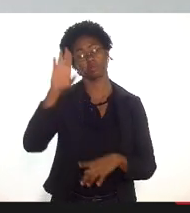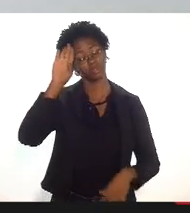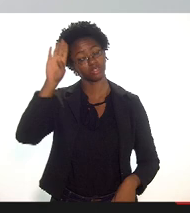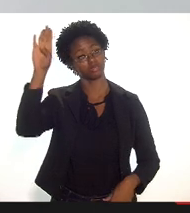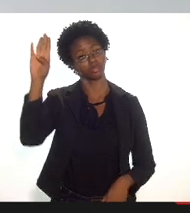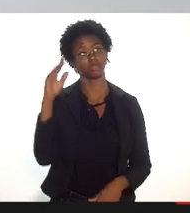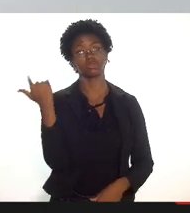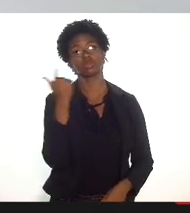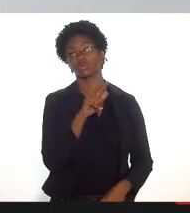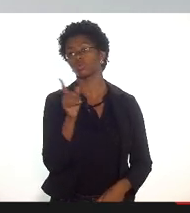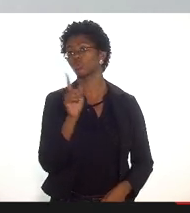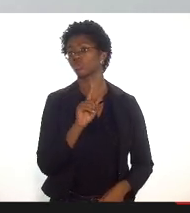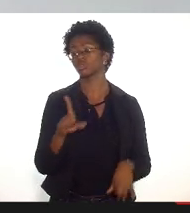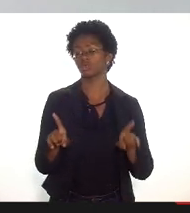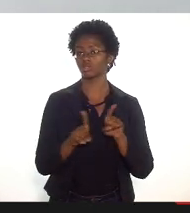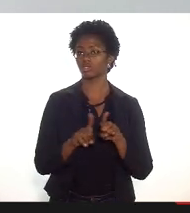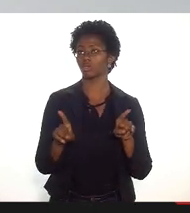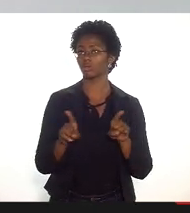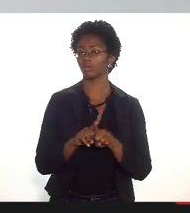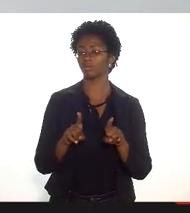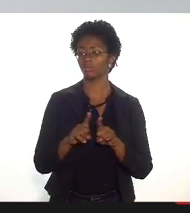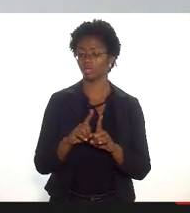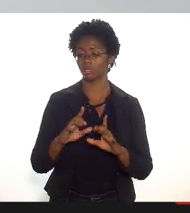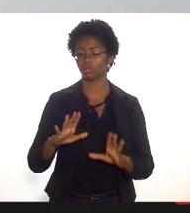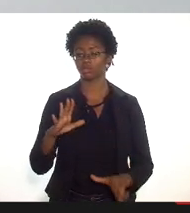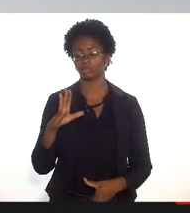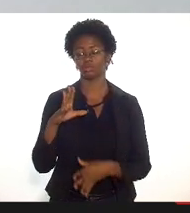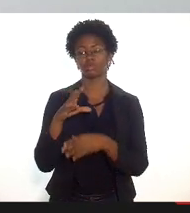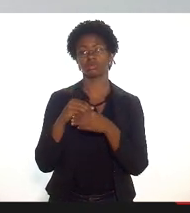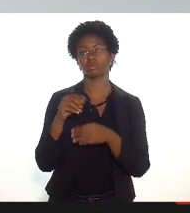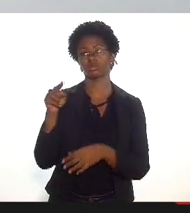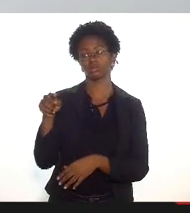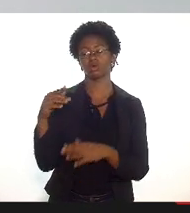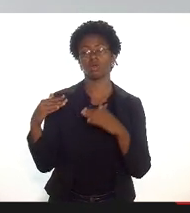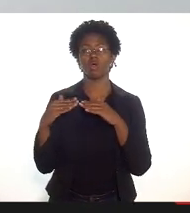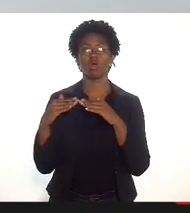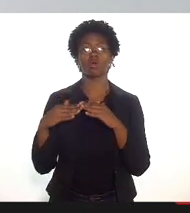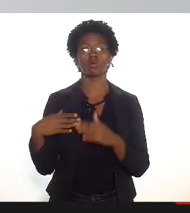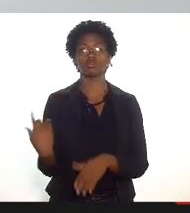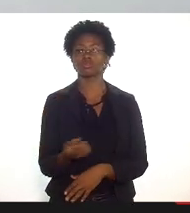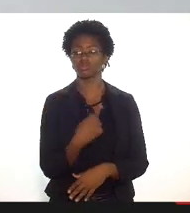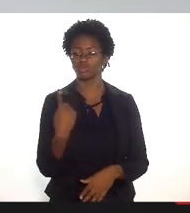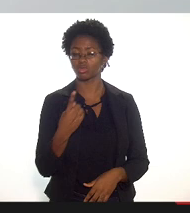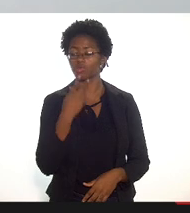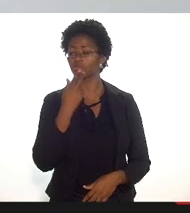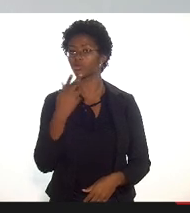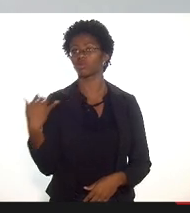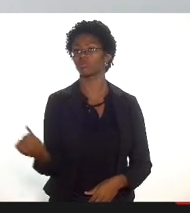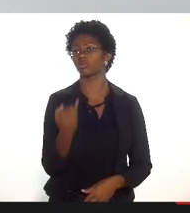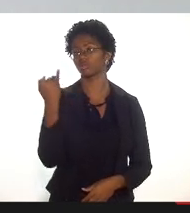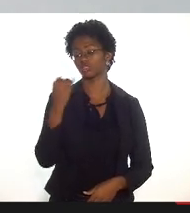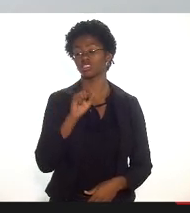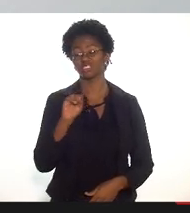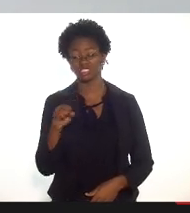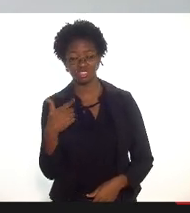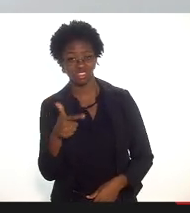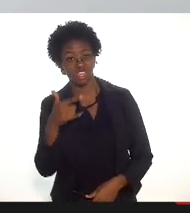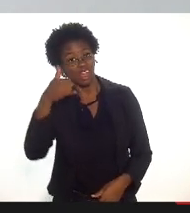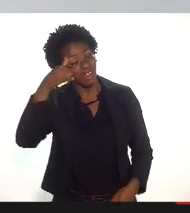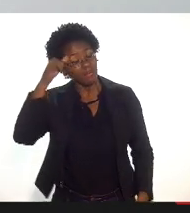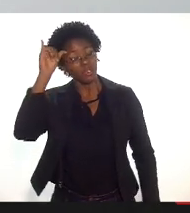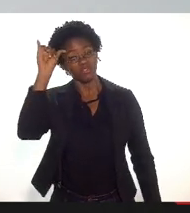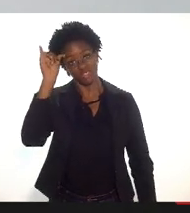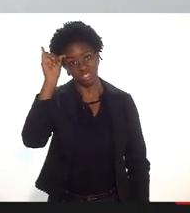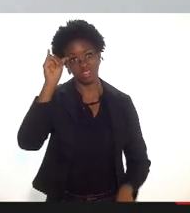não conseguiram, então, corroborar com que a gente preconiza. Se a gente não tem prevenção, se a gente não